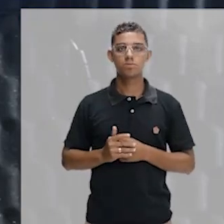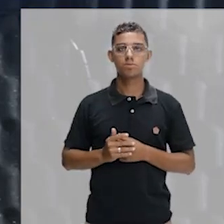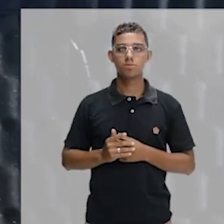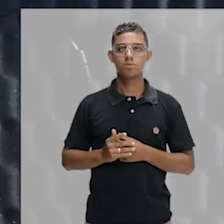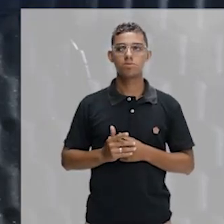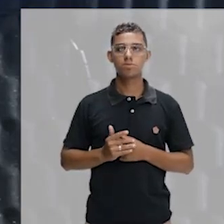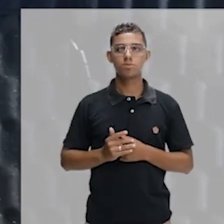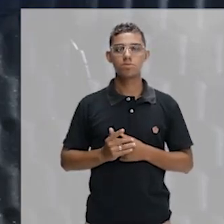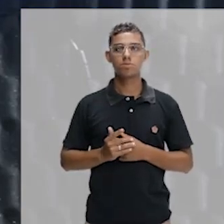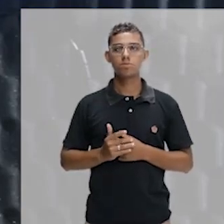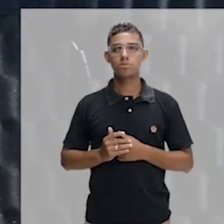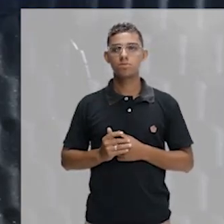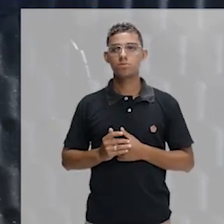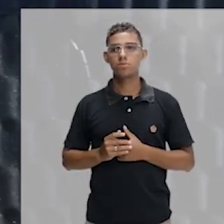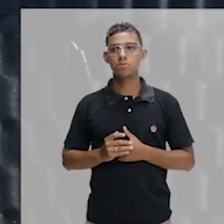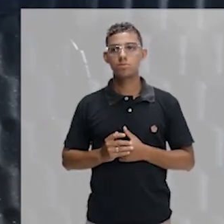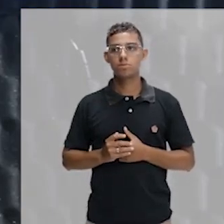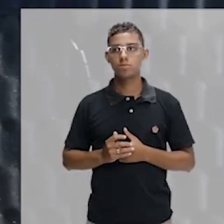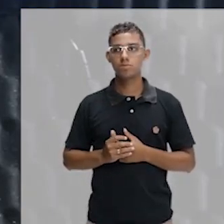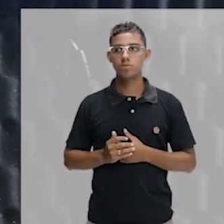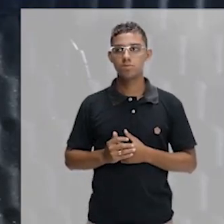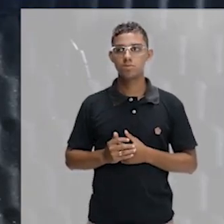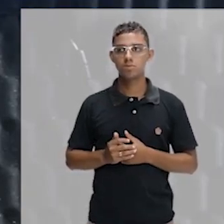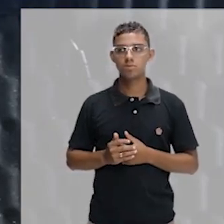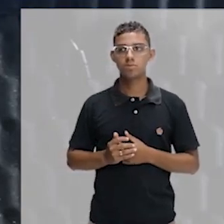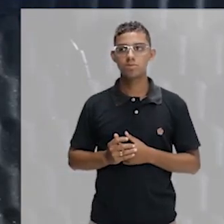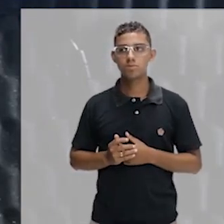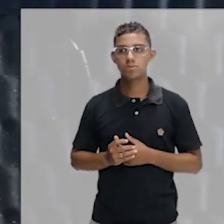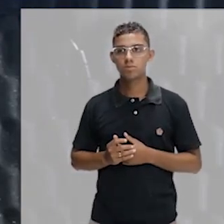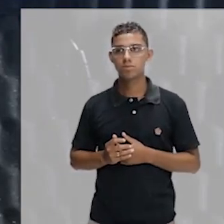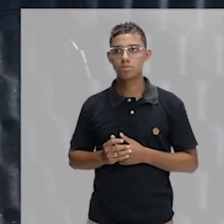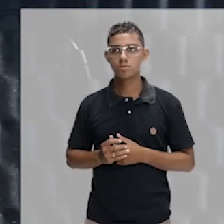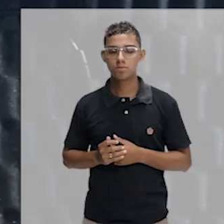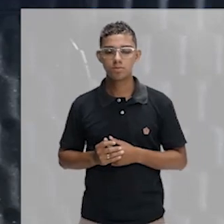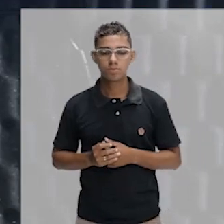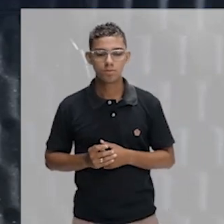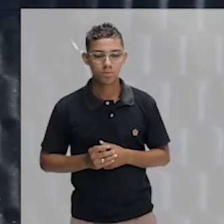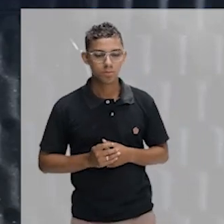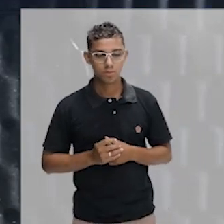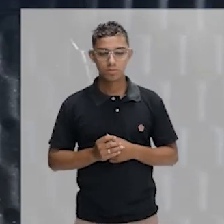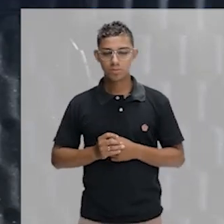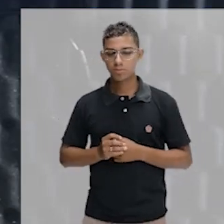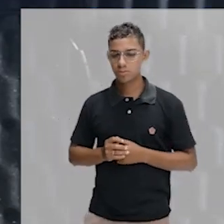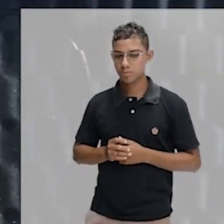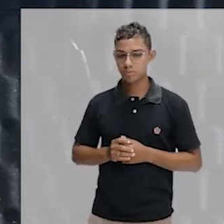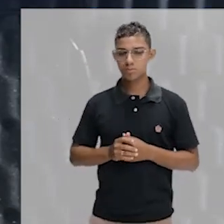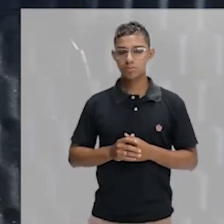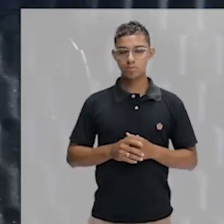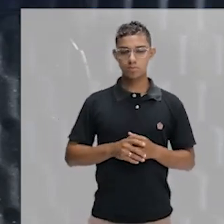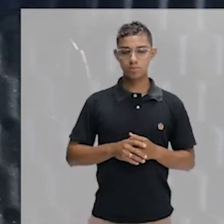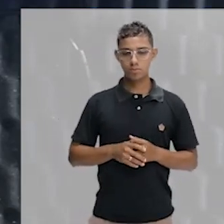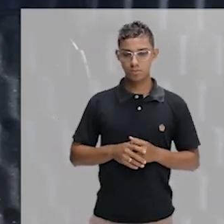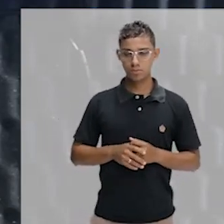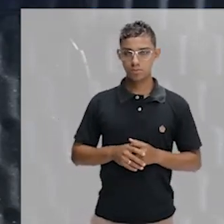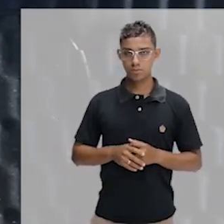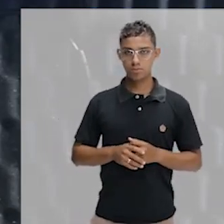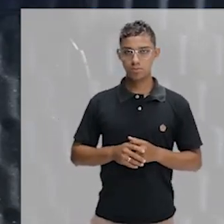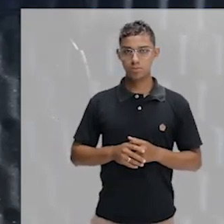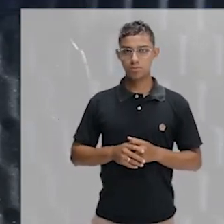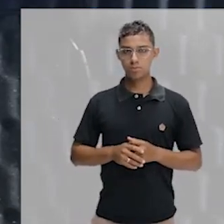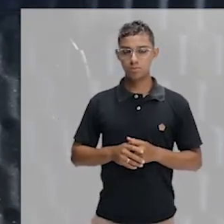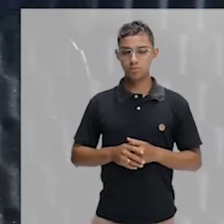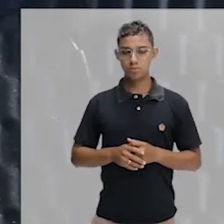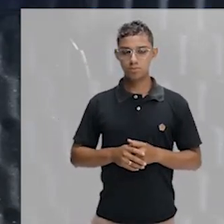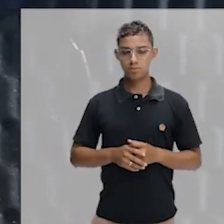vai ter o meio e o meio elevado a unidade o próprio meio tá agora eu vou fazer dois elevado a zero todo